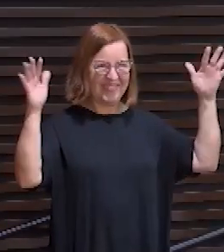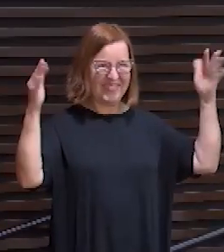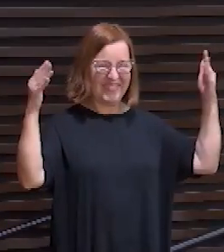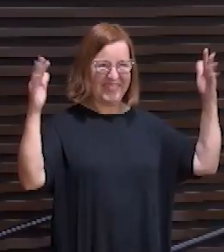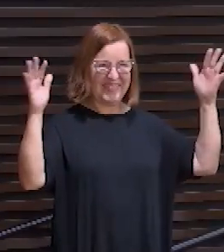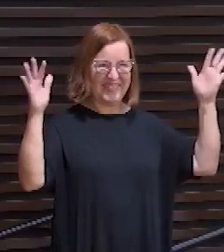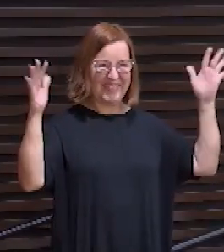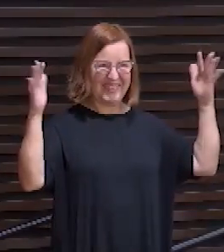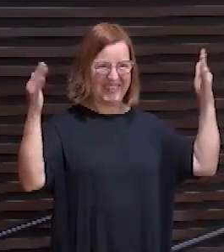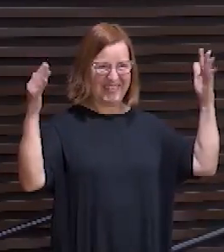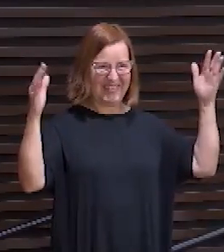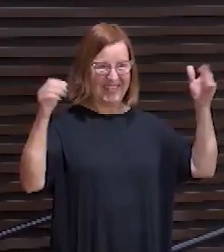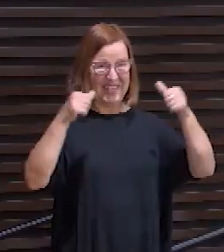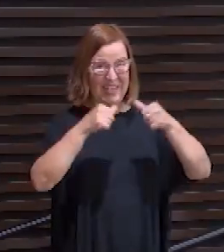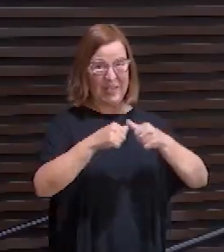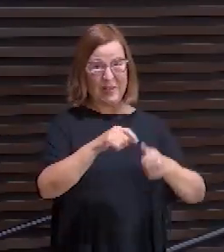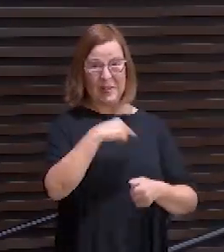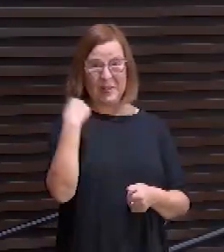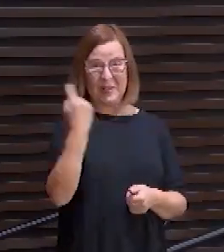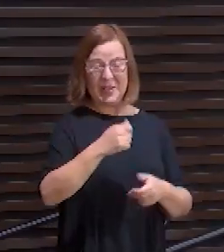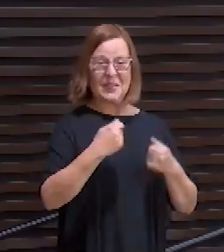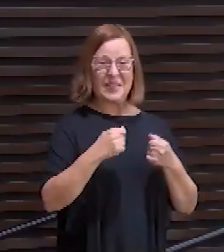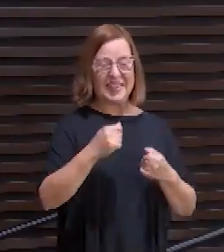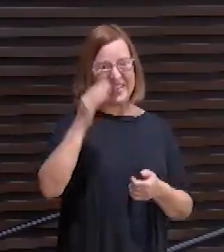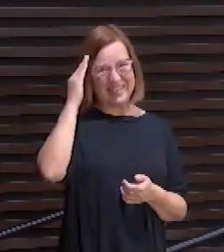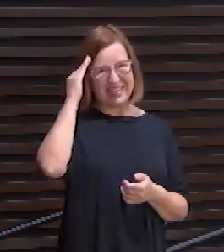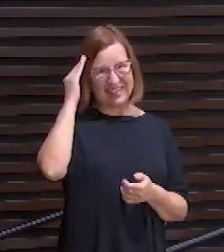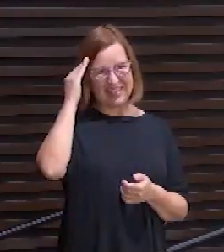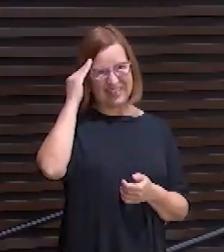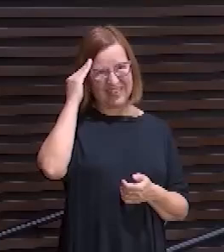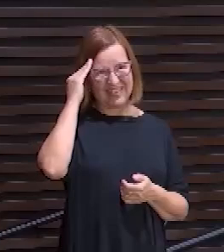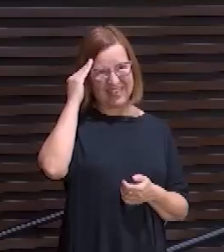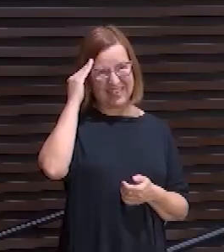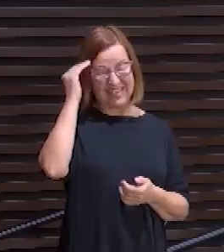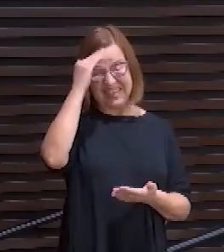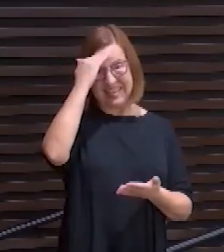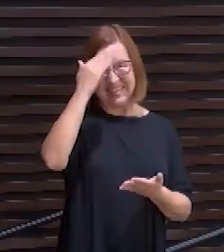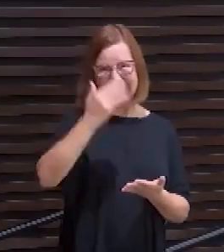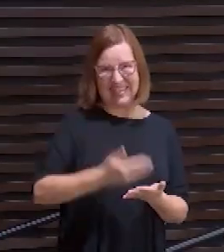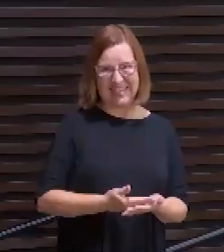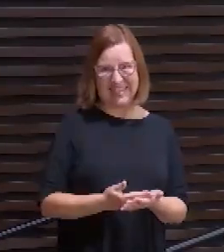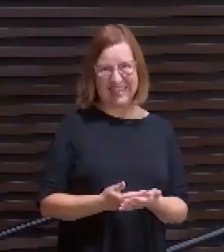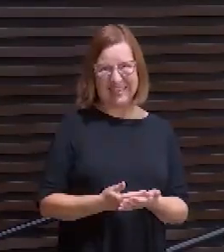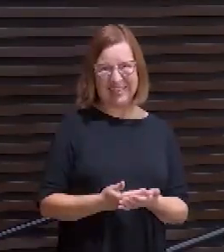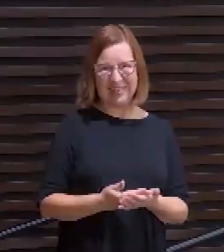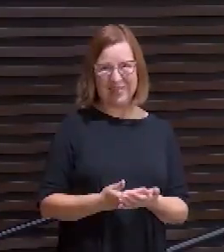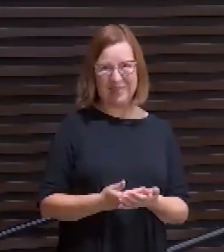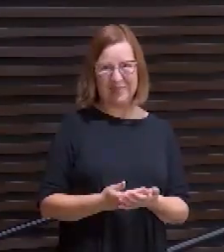É isso que nós precisamos saber e crer.